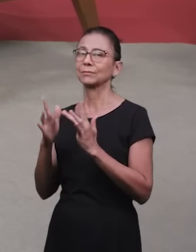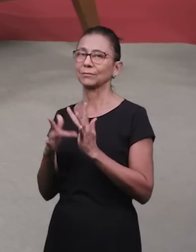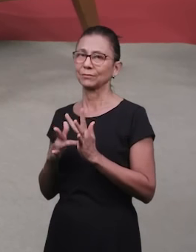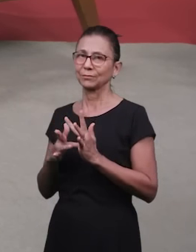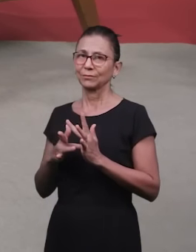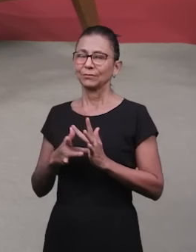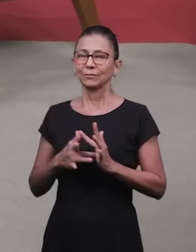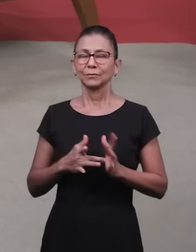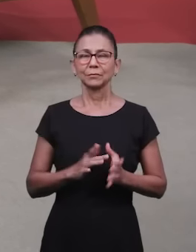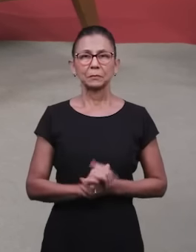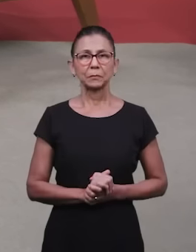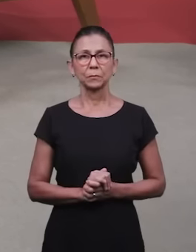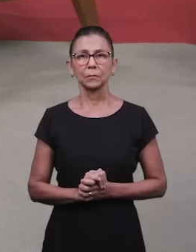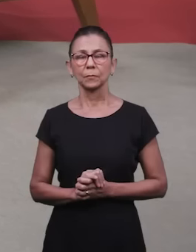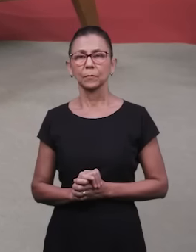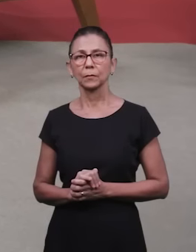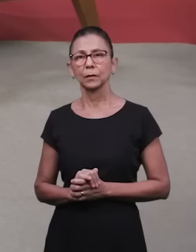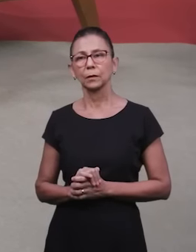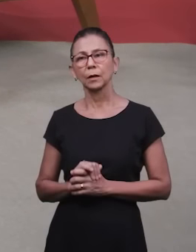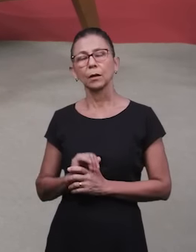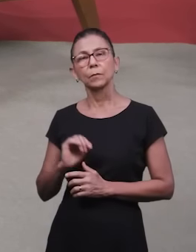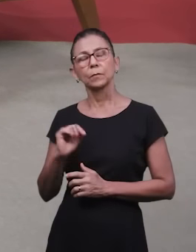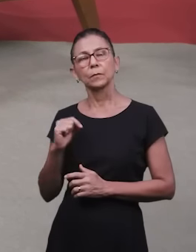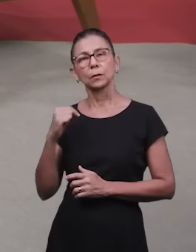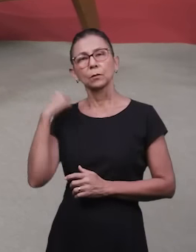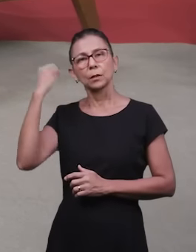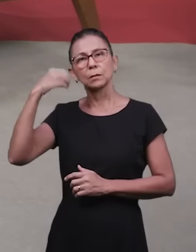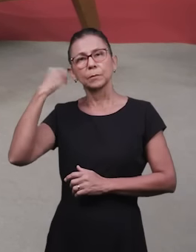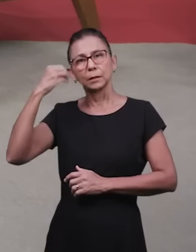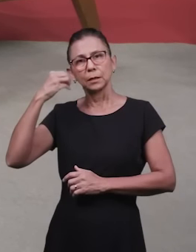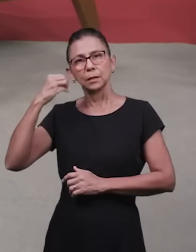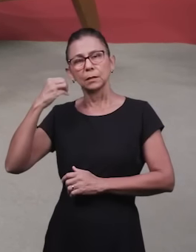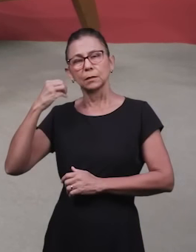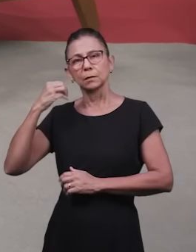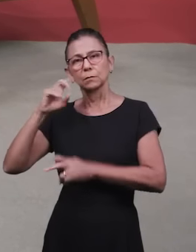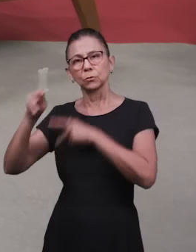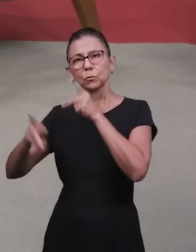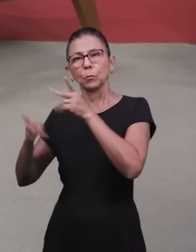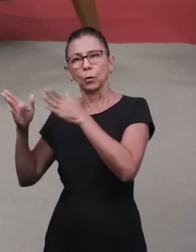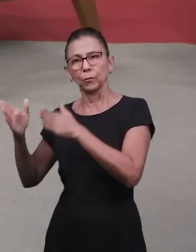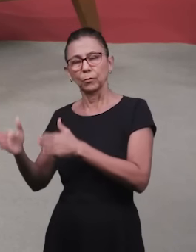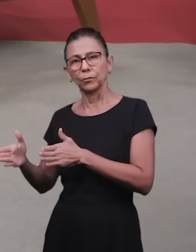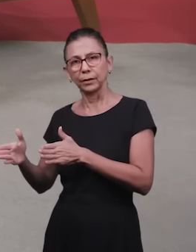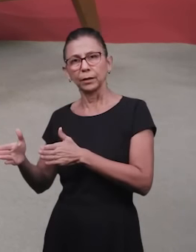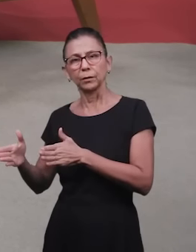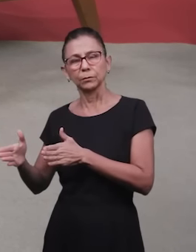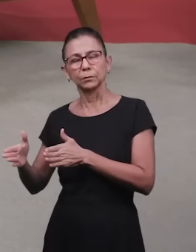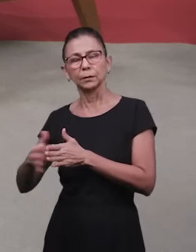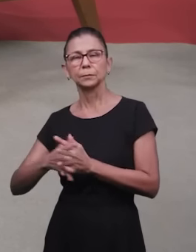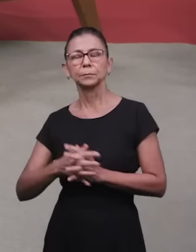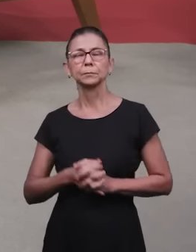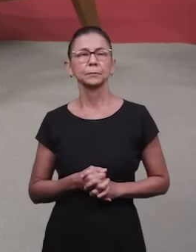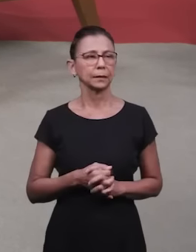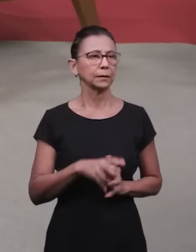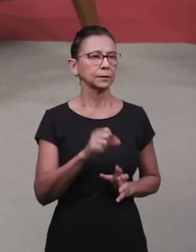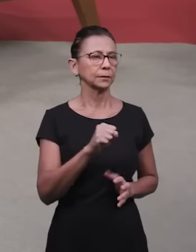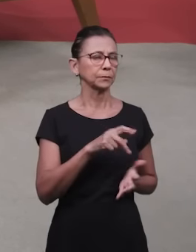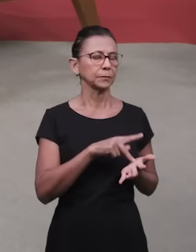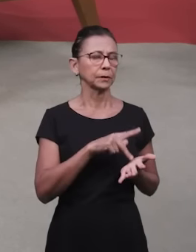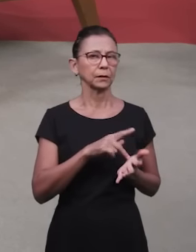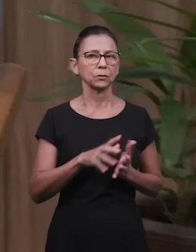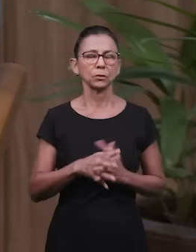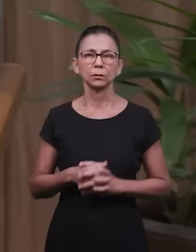nossa é profética, entendeu? Não nossa, mas de todos que tiveram a experiência de semelhante todos que a nossa. Que querem viver a obra do Espírito Santo